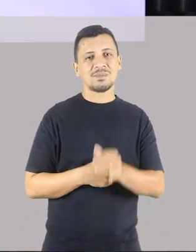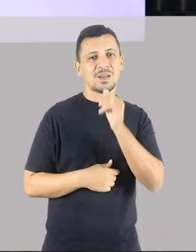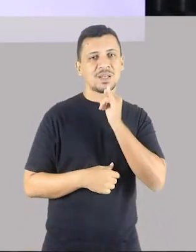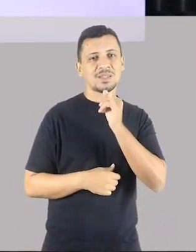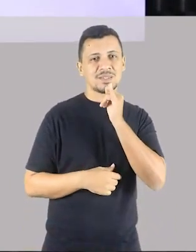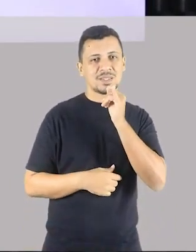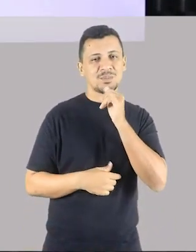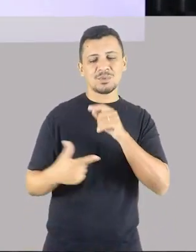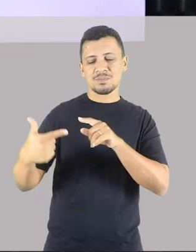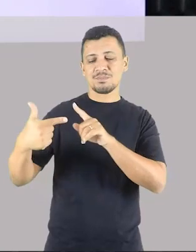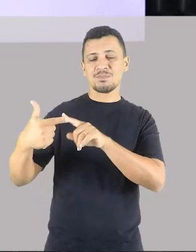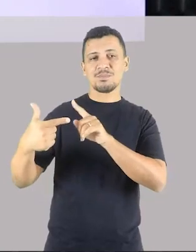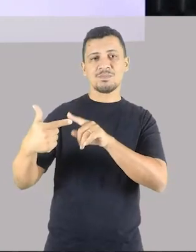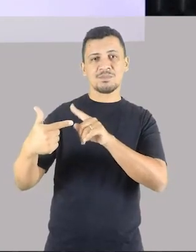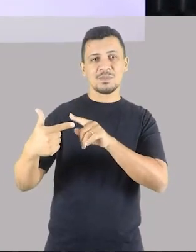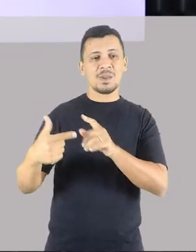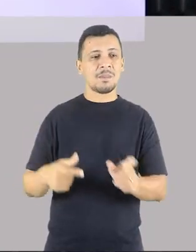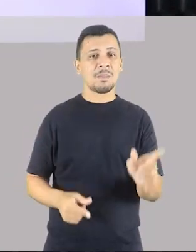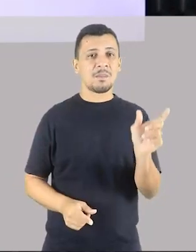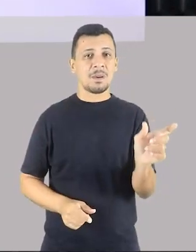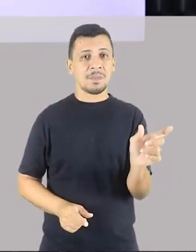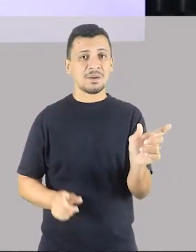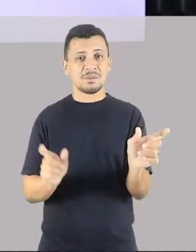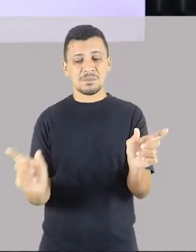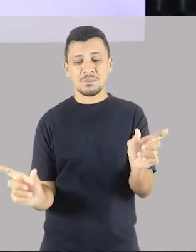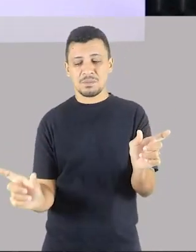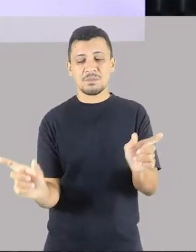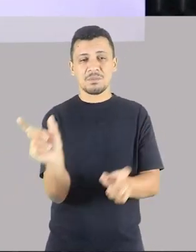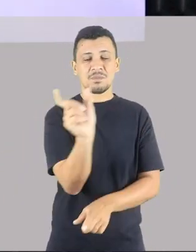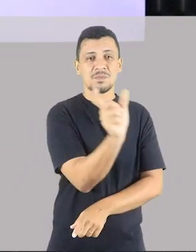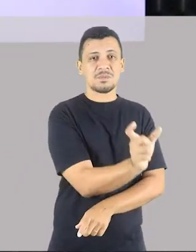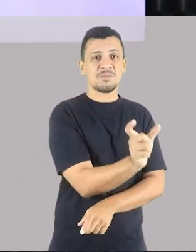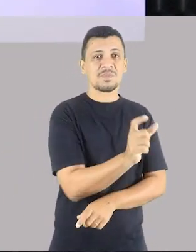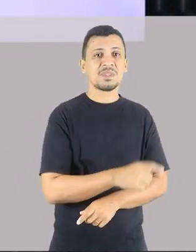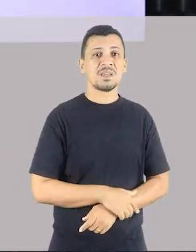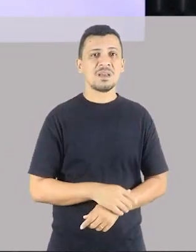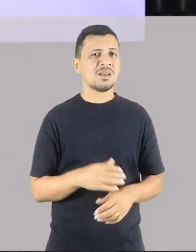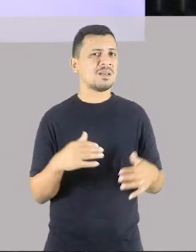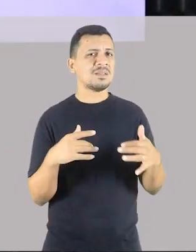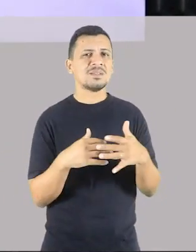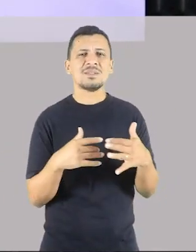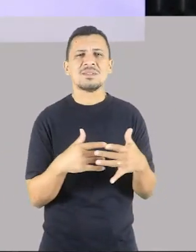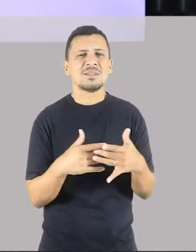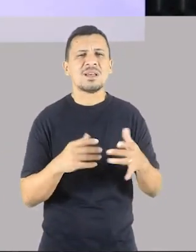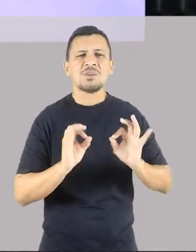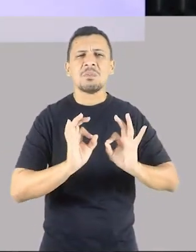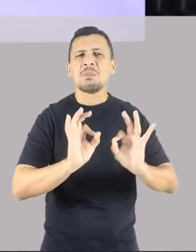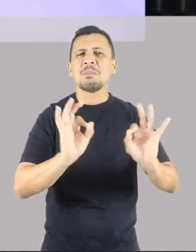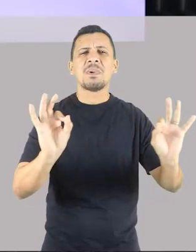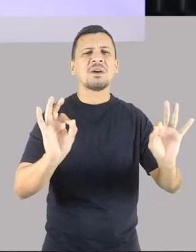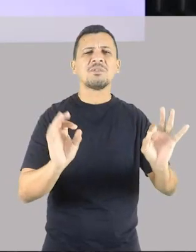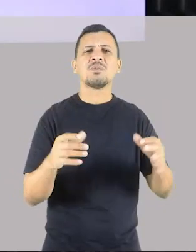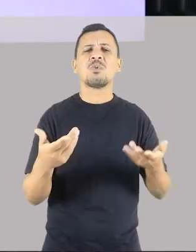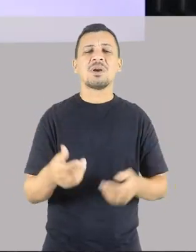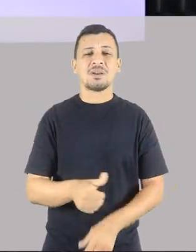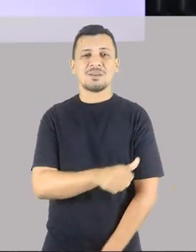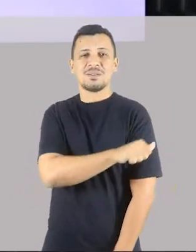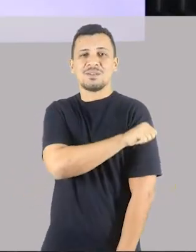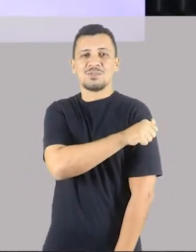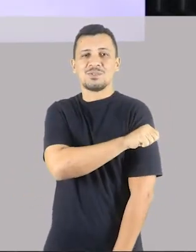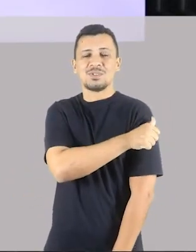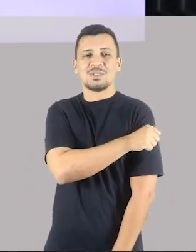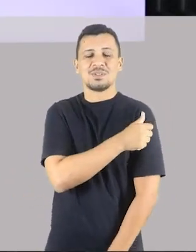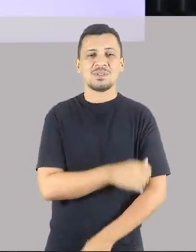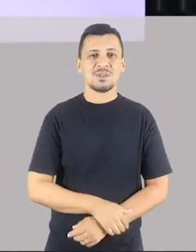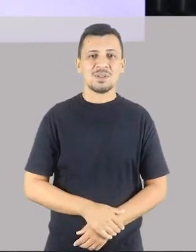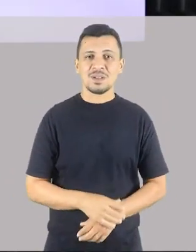de perífrases, né? A cidade maravilhosa, no caso do Rio de Janeiro, a cidade Luz, né? Você